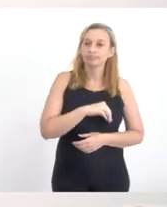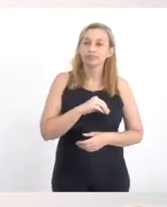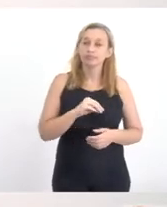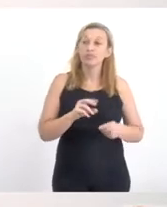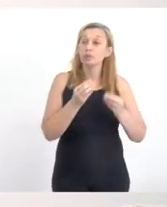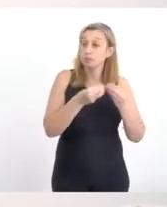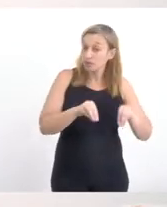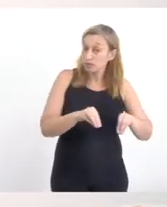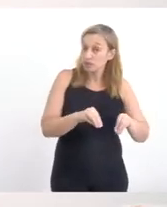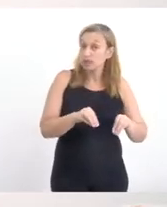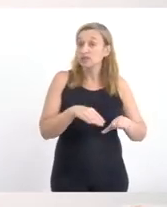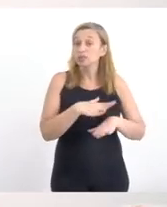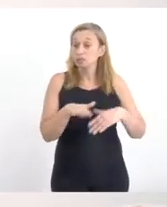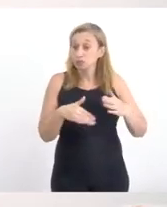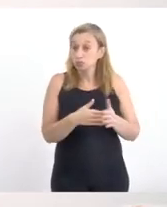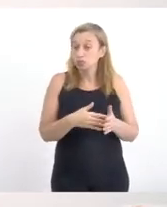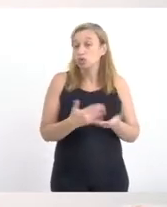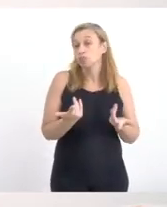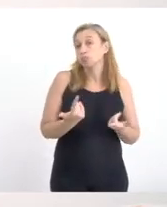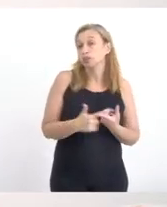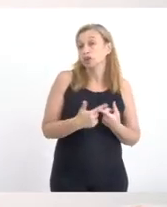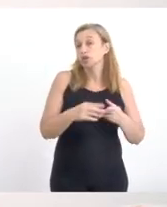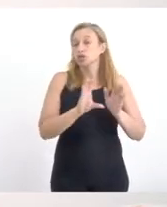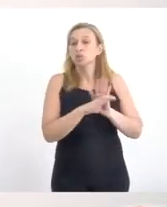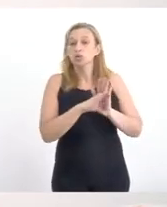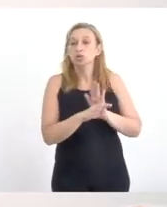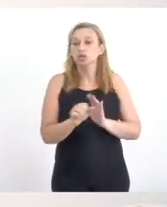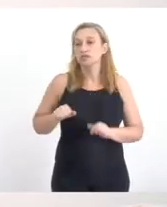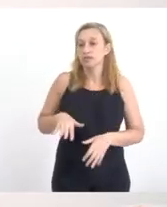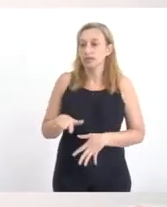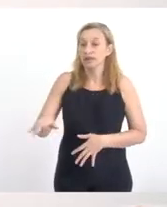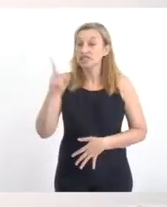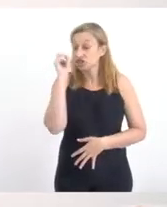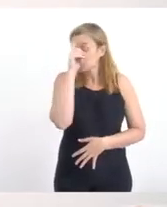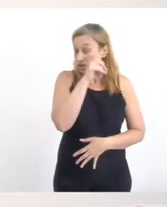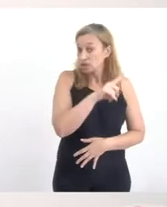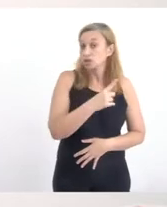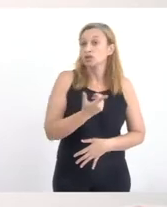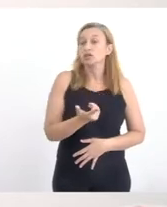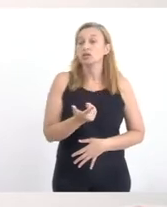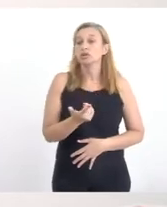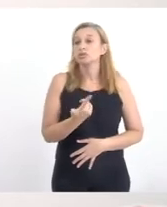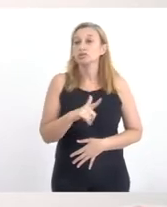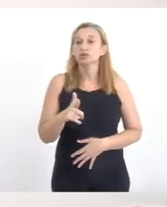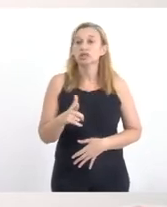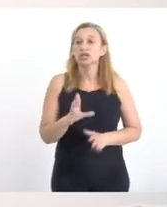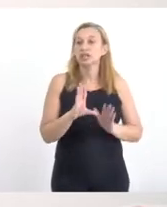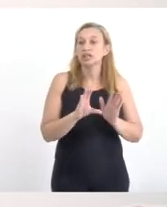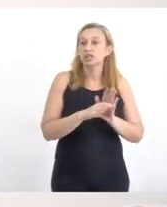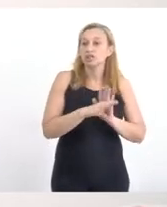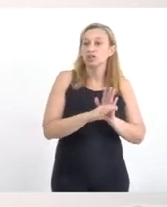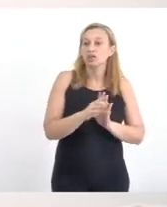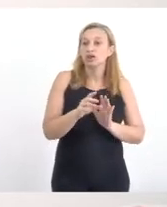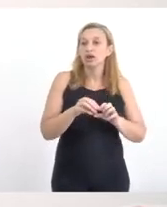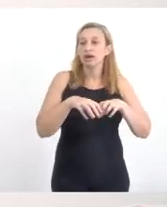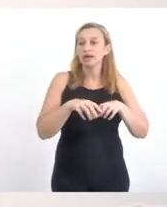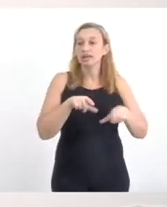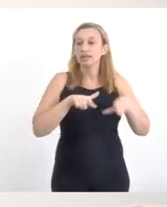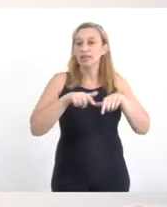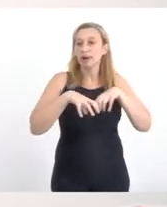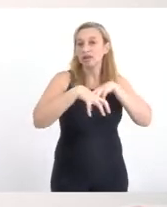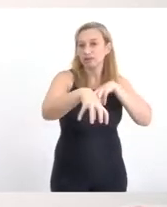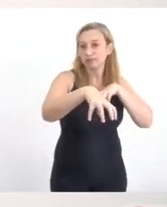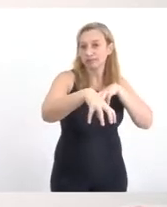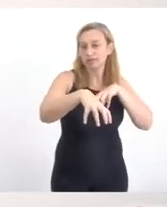comprometida porque no conceito favelado assim é difícil a gente não existe esse conceito de home office não